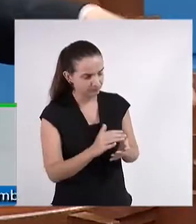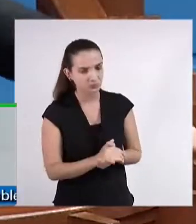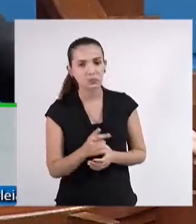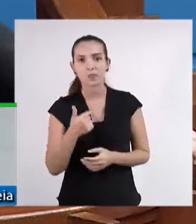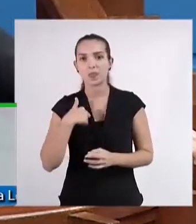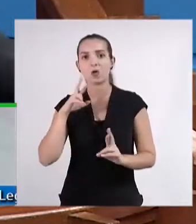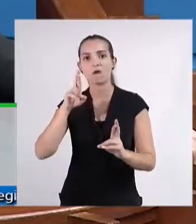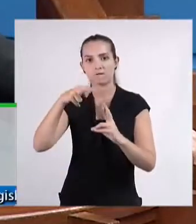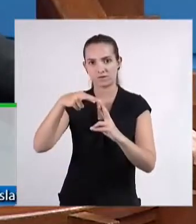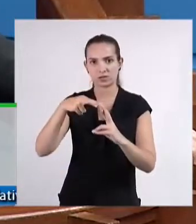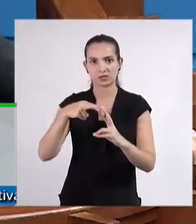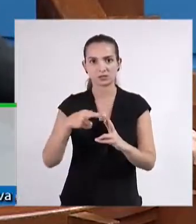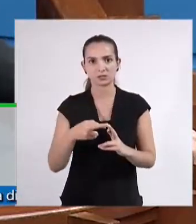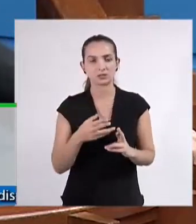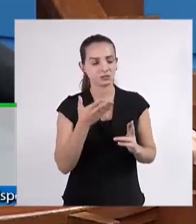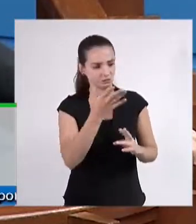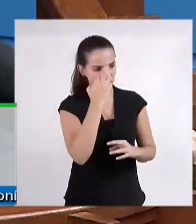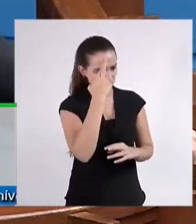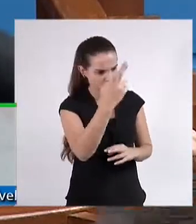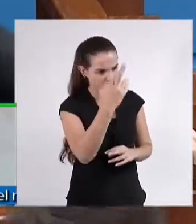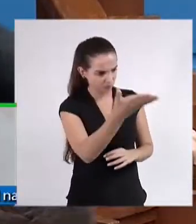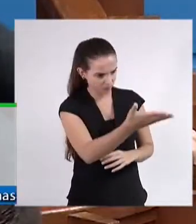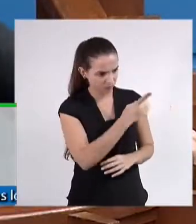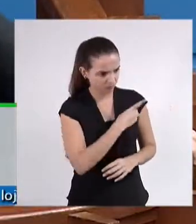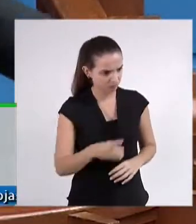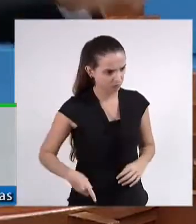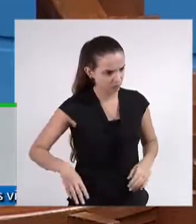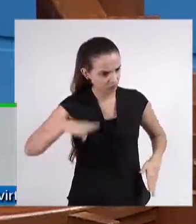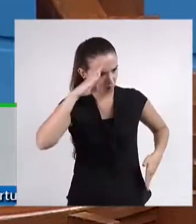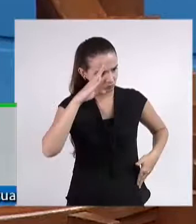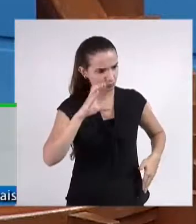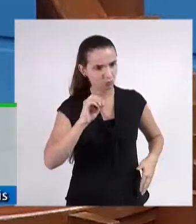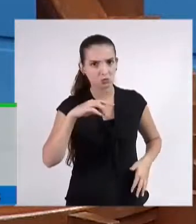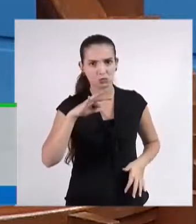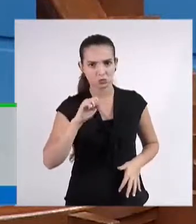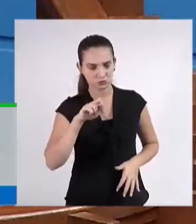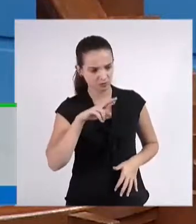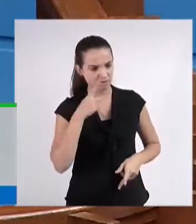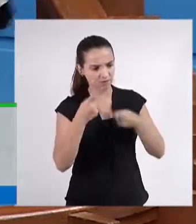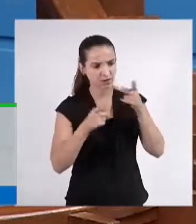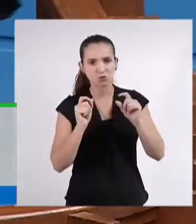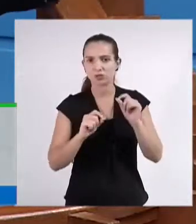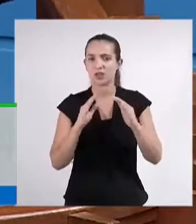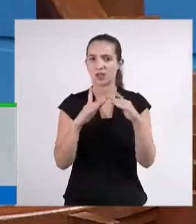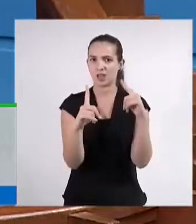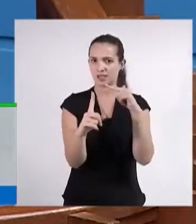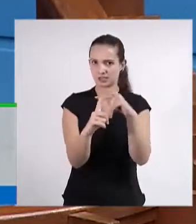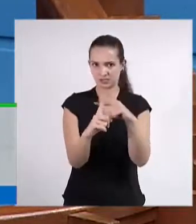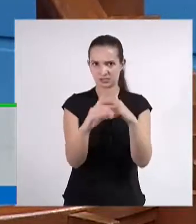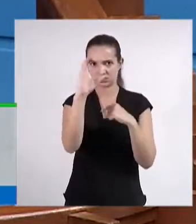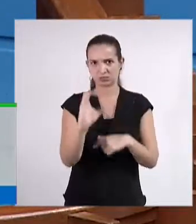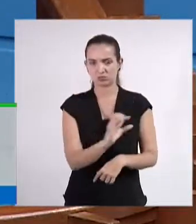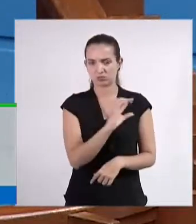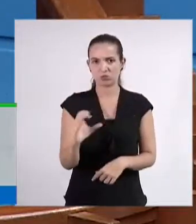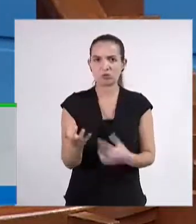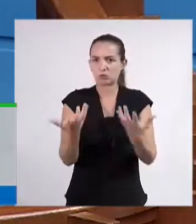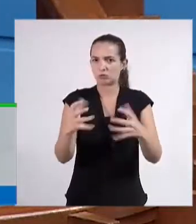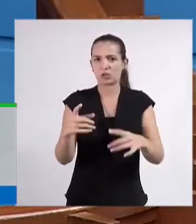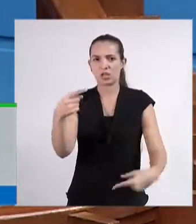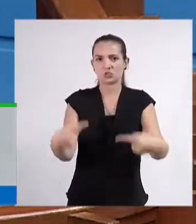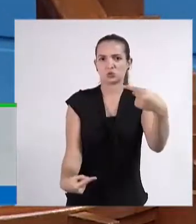fazendo uma referência à fala de Vossa Excelência, deputado Capitão Contar, queria dizer que a Igreja em nenhum momento está discutindo